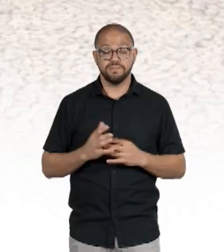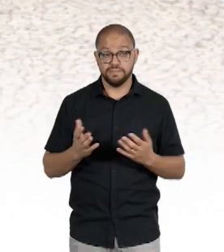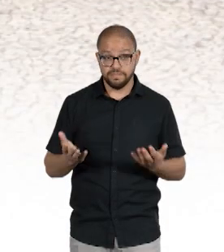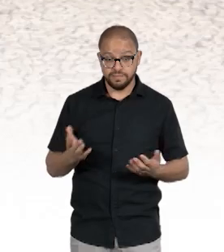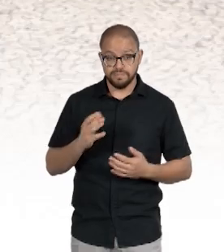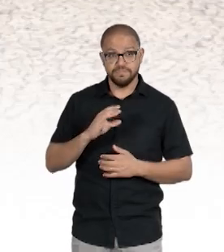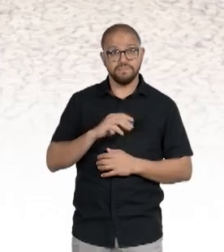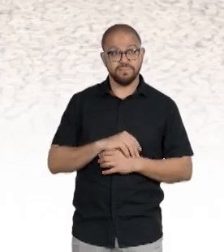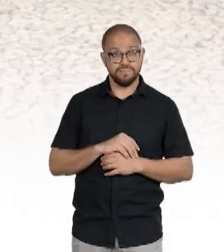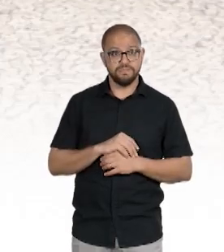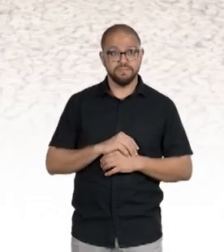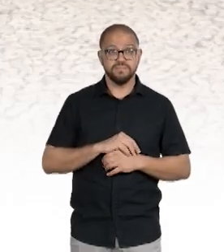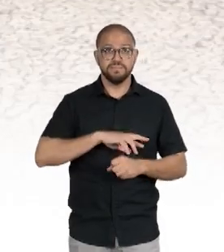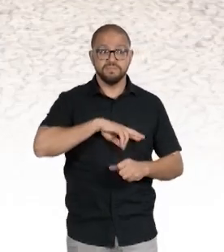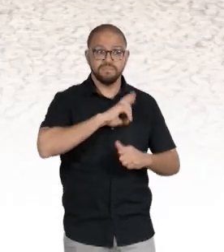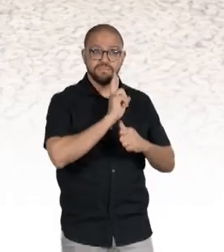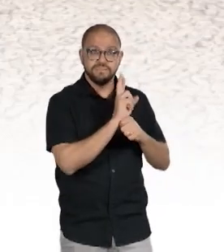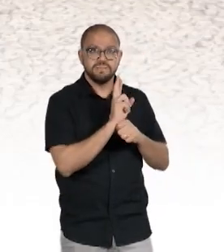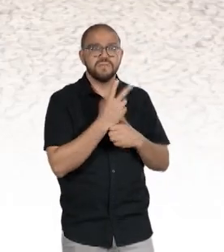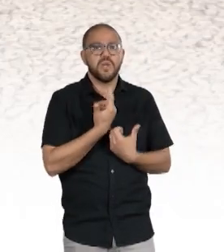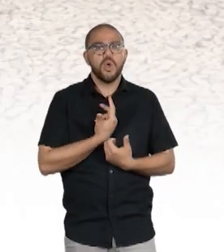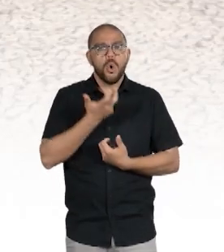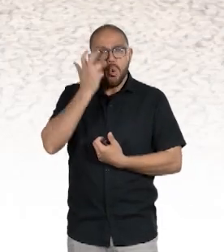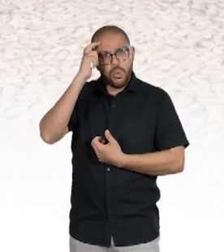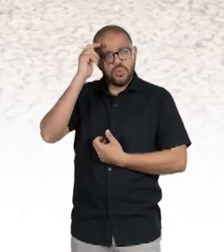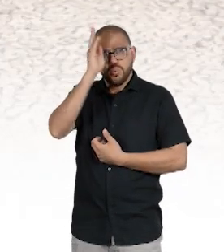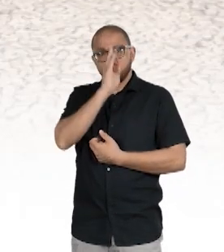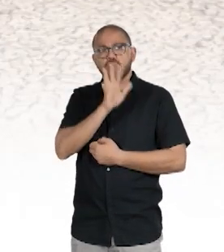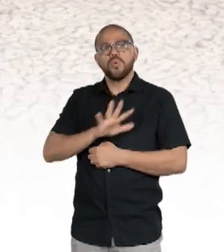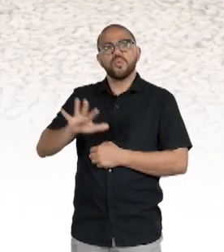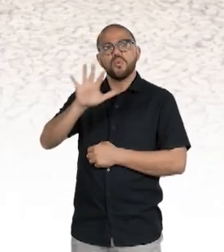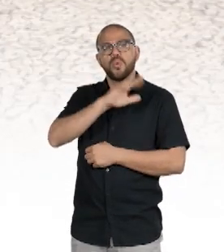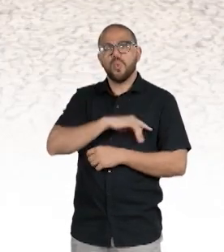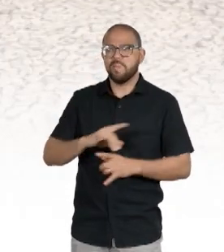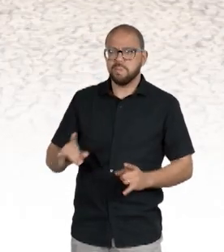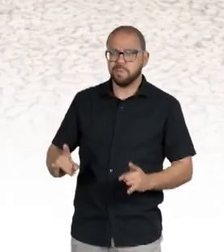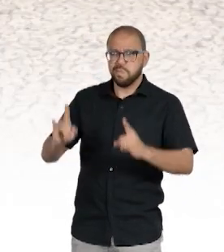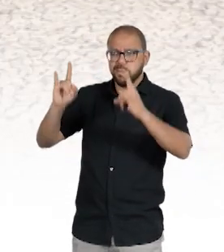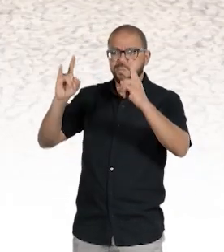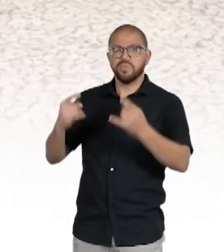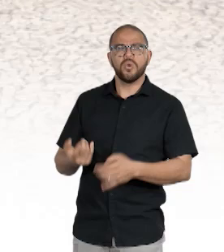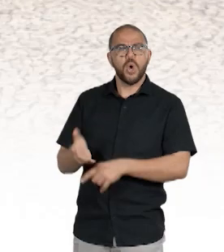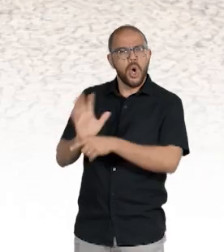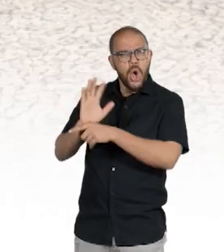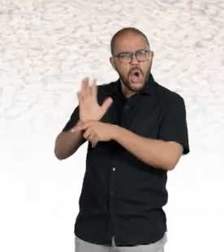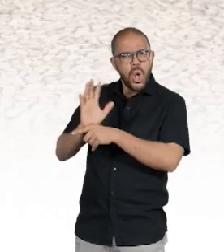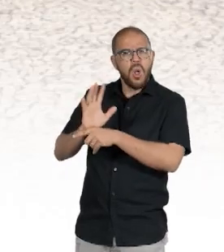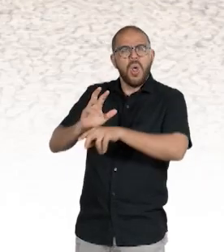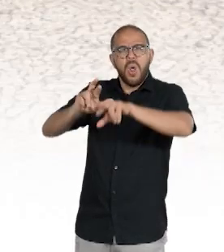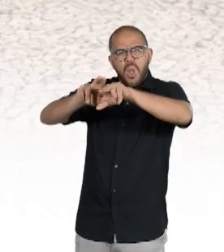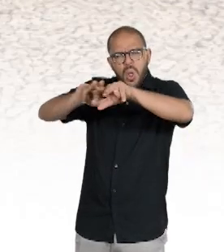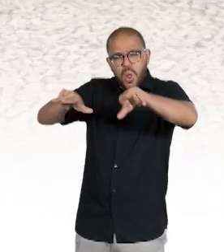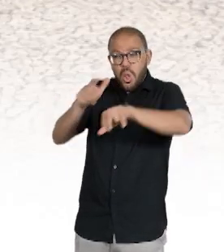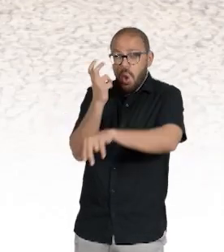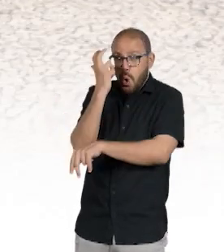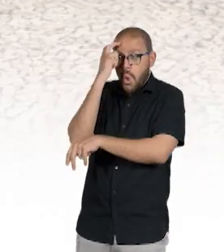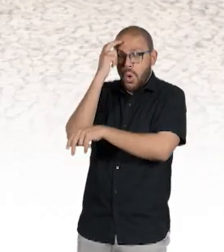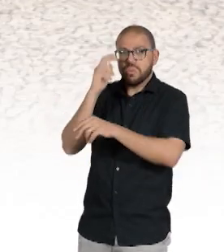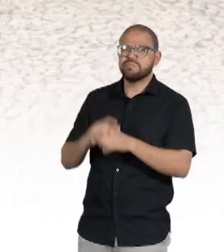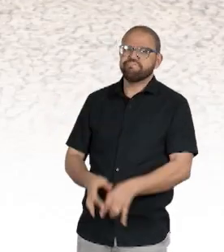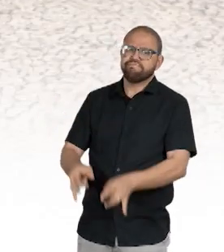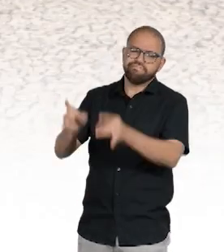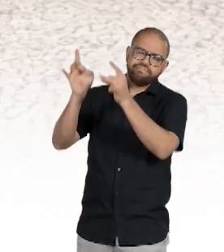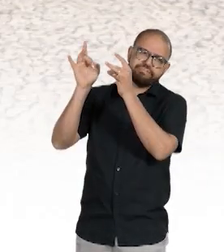Quando a Procuradoria atuou na defesa da cultura brasileira, o prédio da Cinemateca Brasileira, que abriga muita cultura,